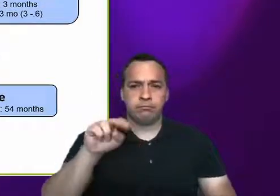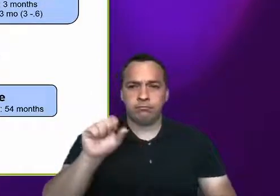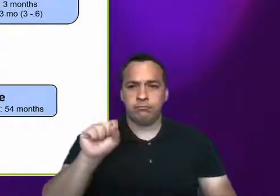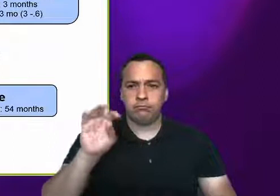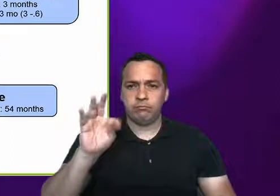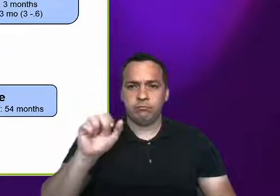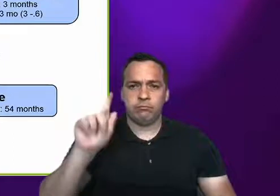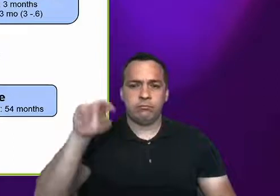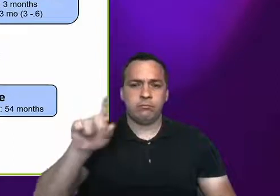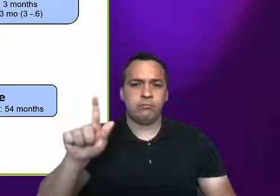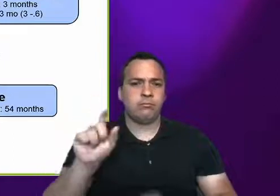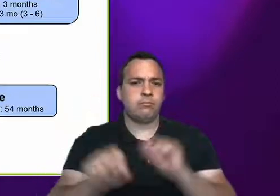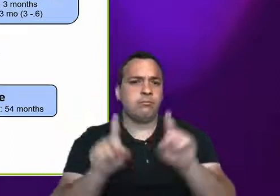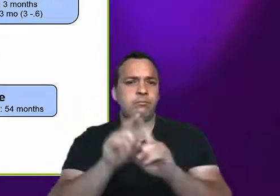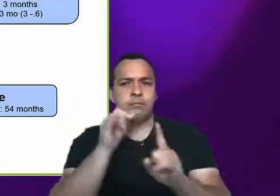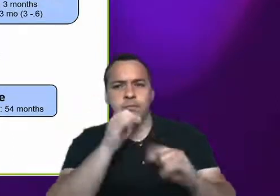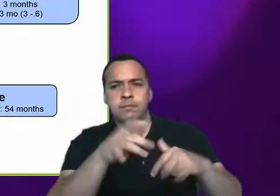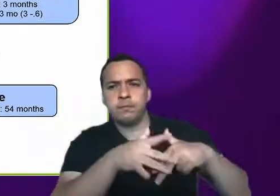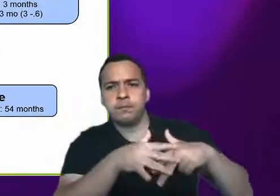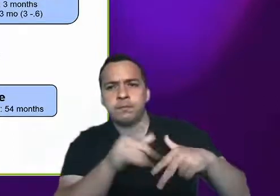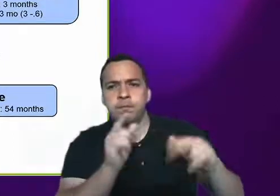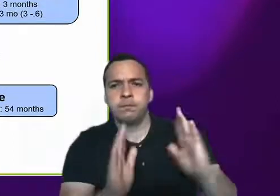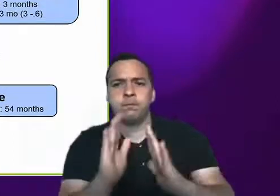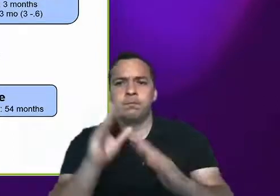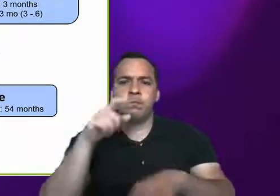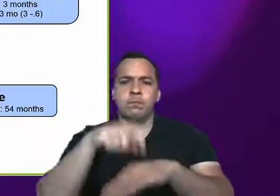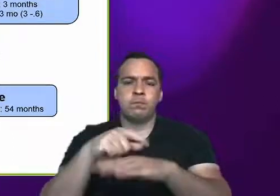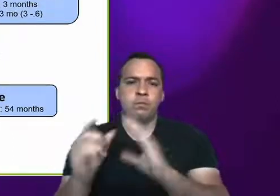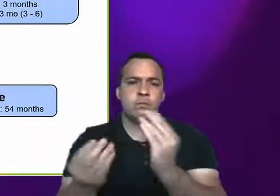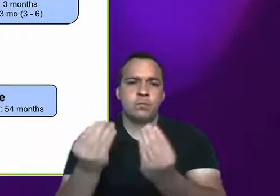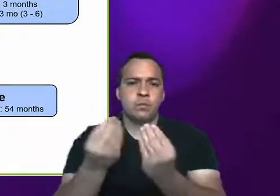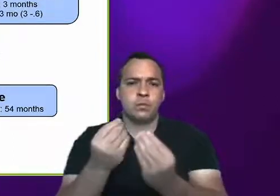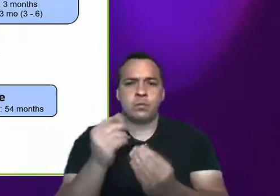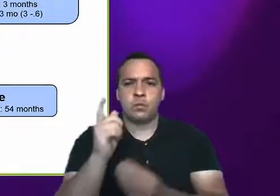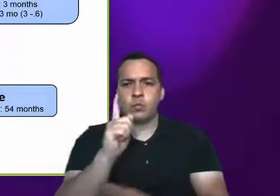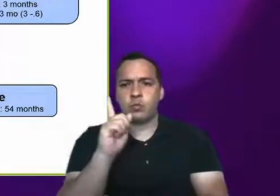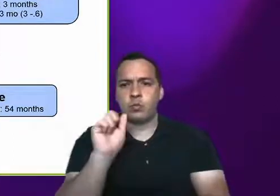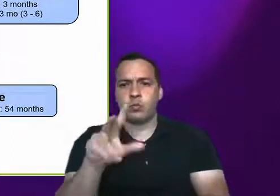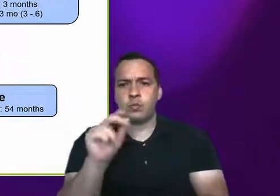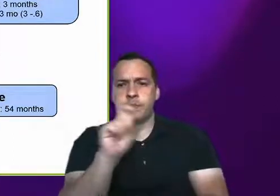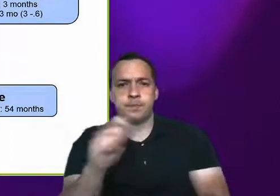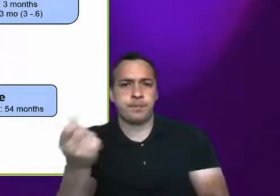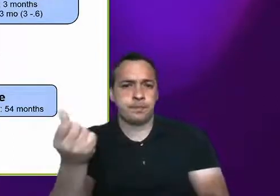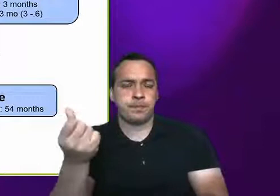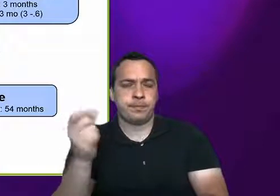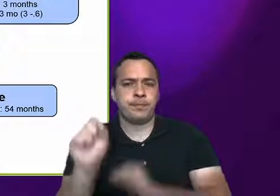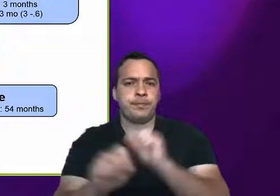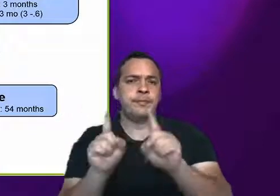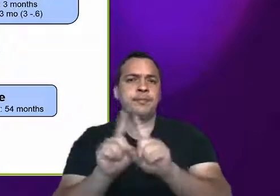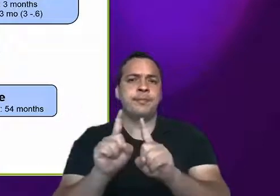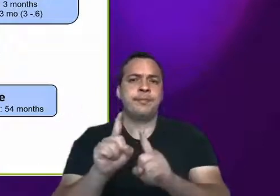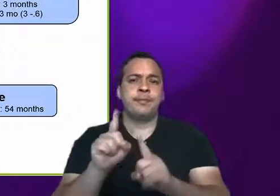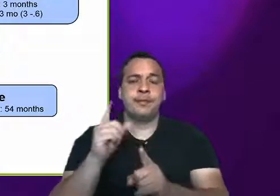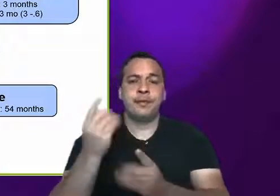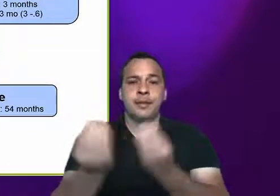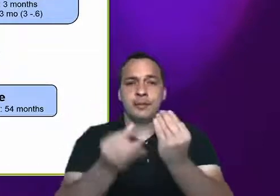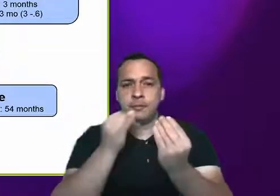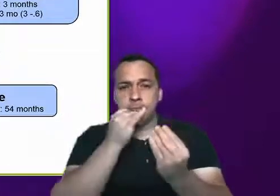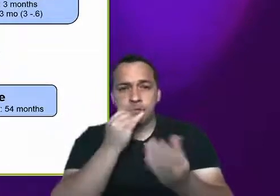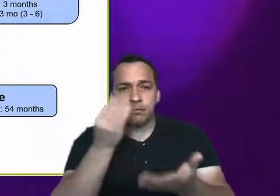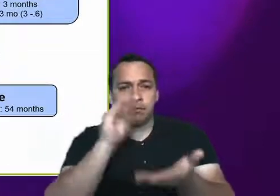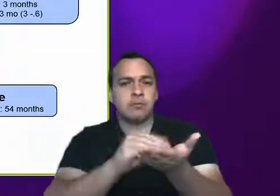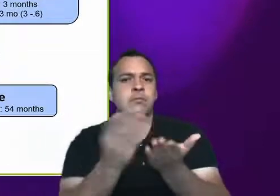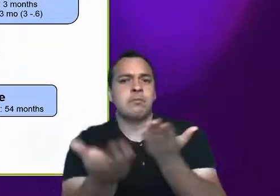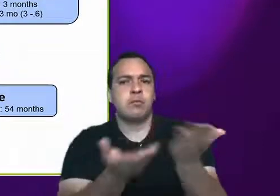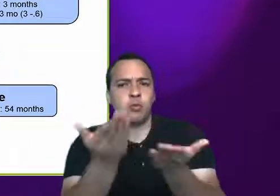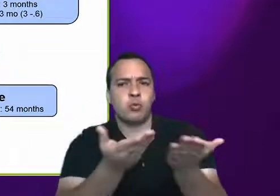qual o paciente, num período de tempo de 18 meses aproximadamente,